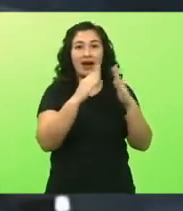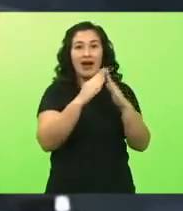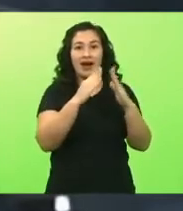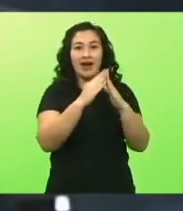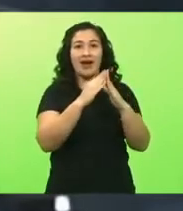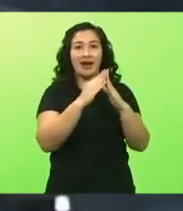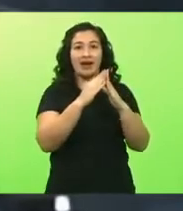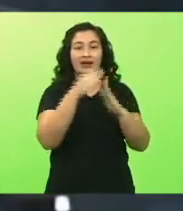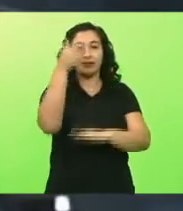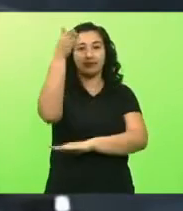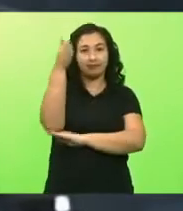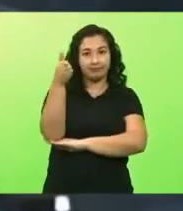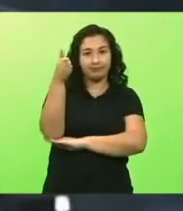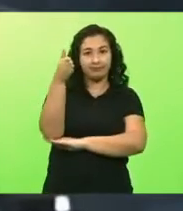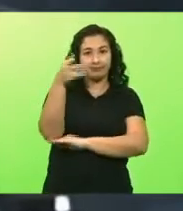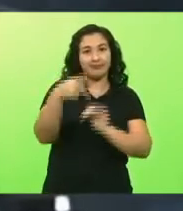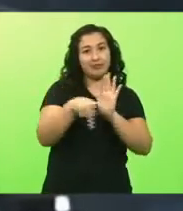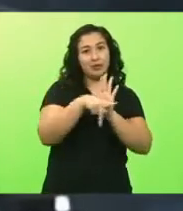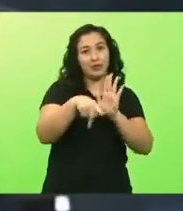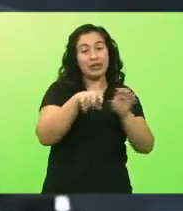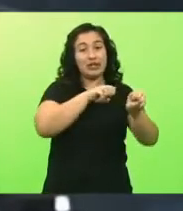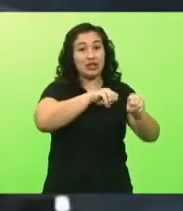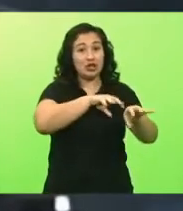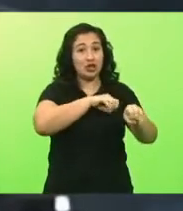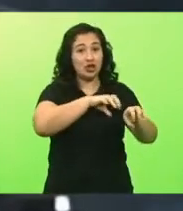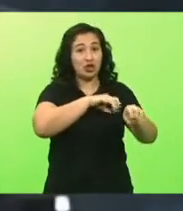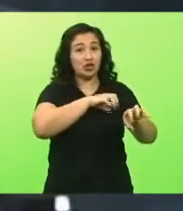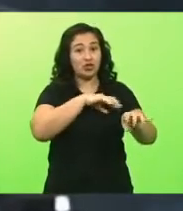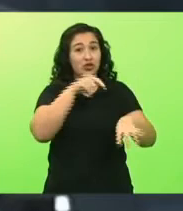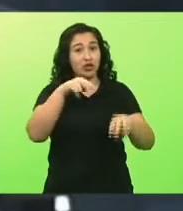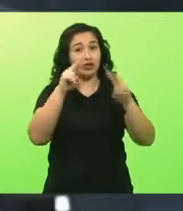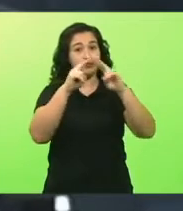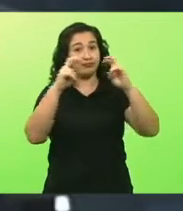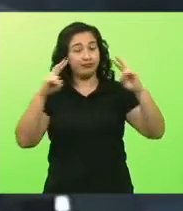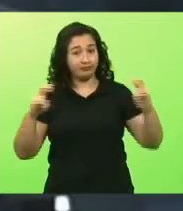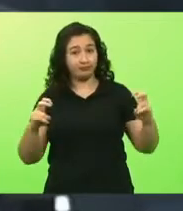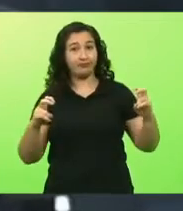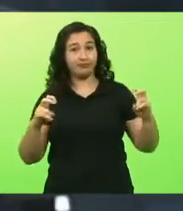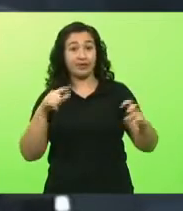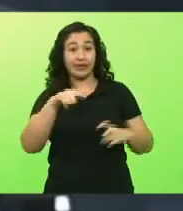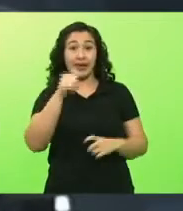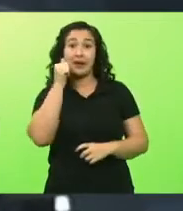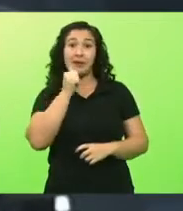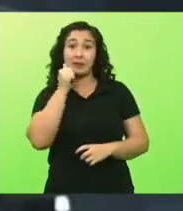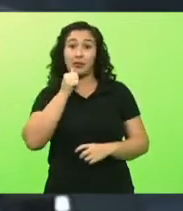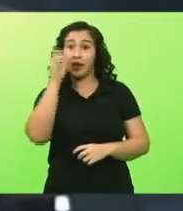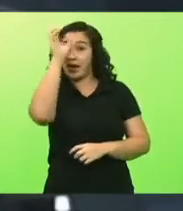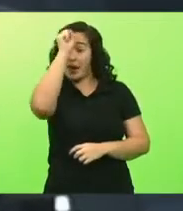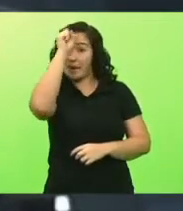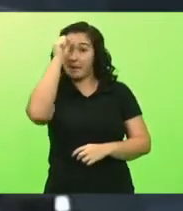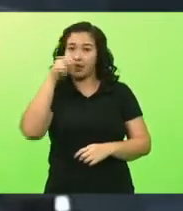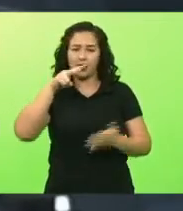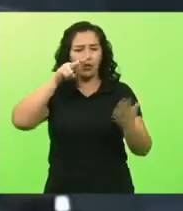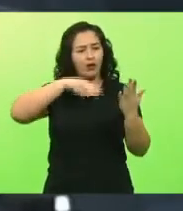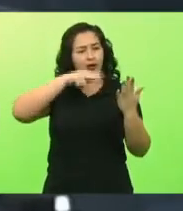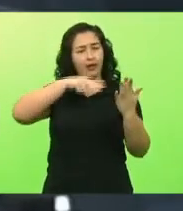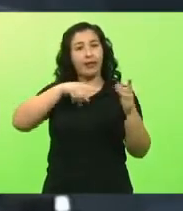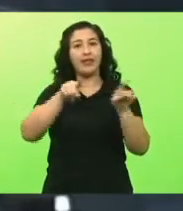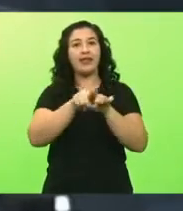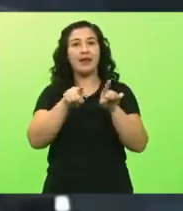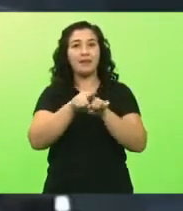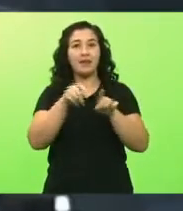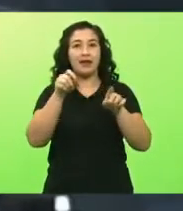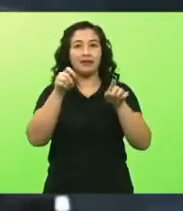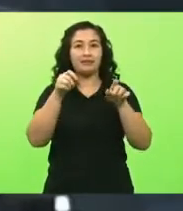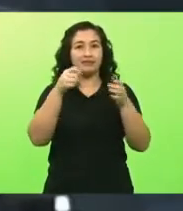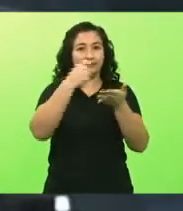em Florianópolis. E foi com essa convivência que Antonieta aprendeu a ler e a escrever. Conseguiu